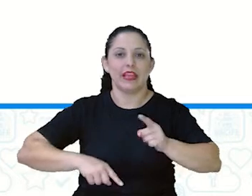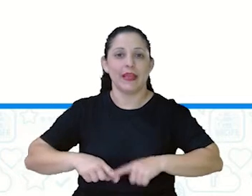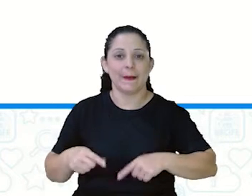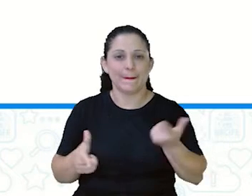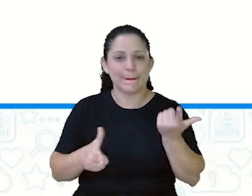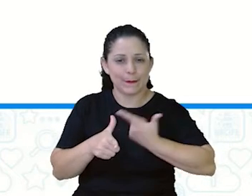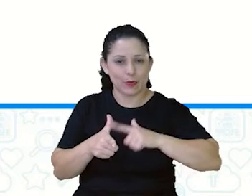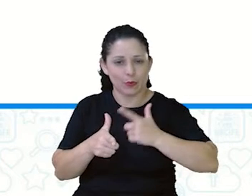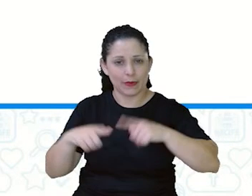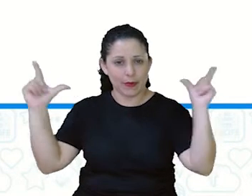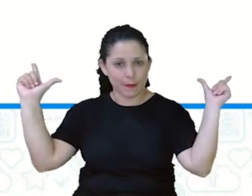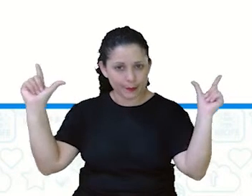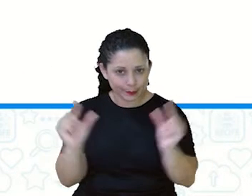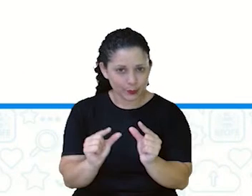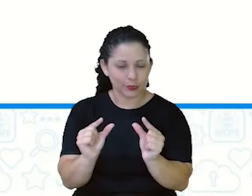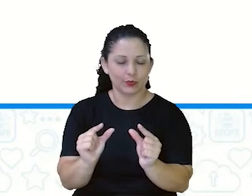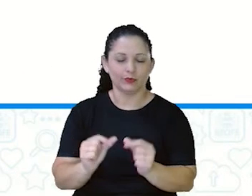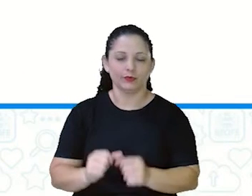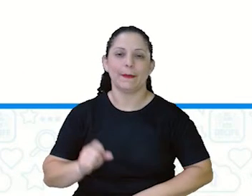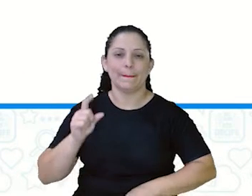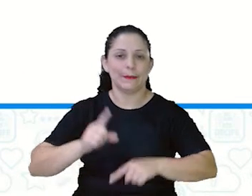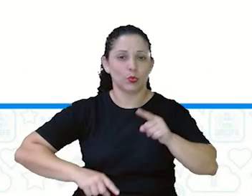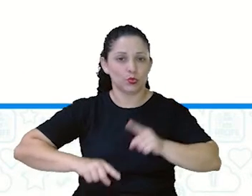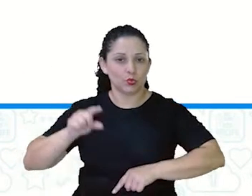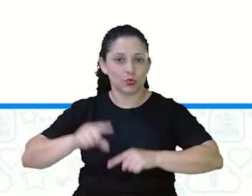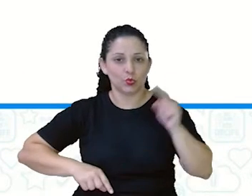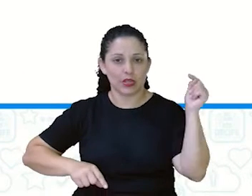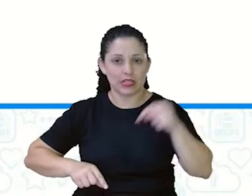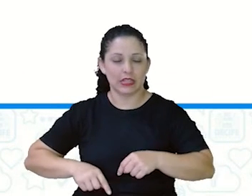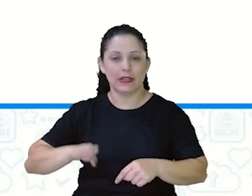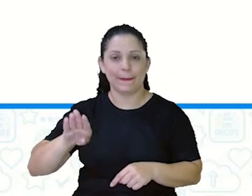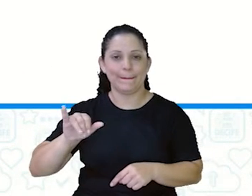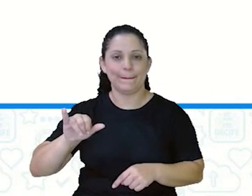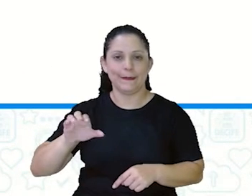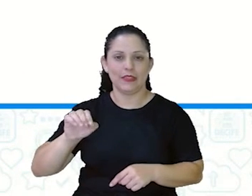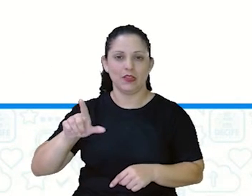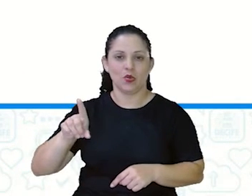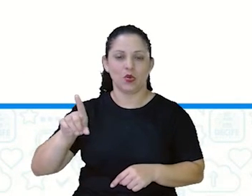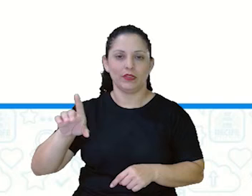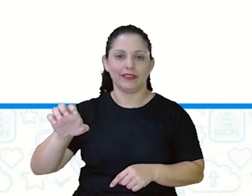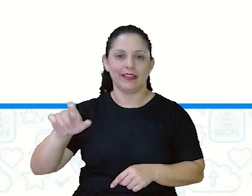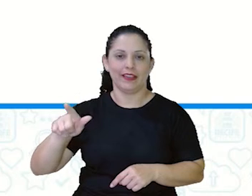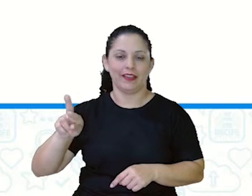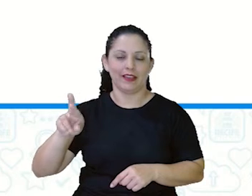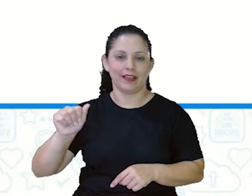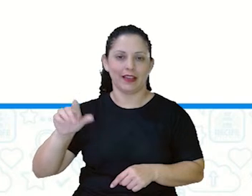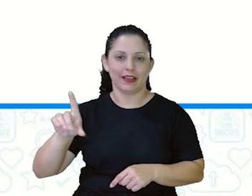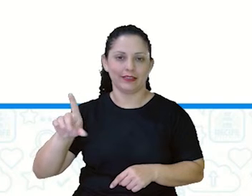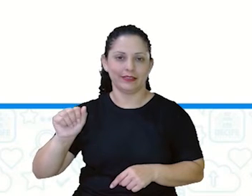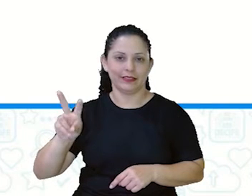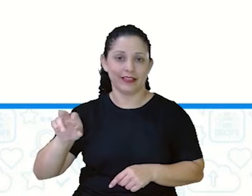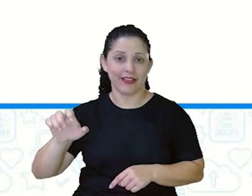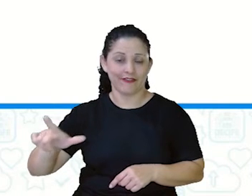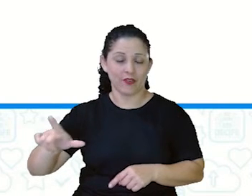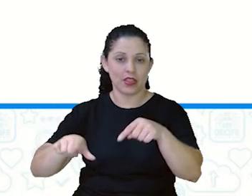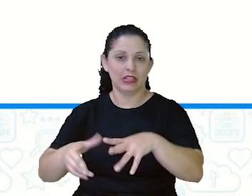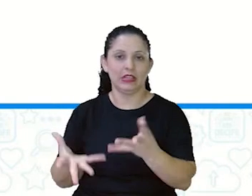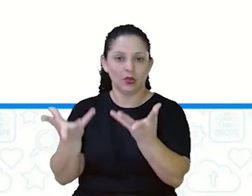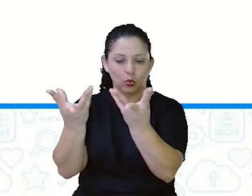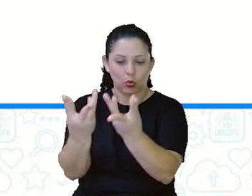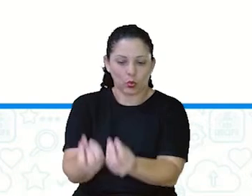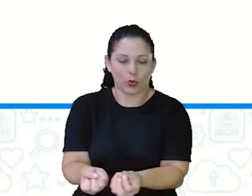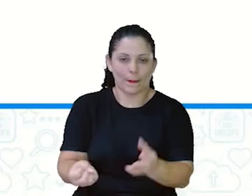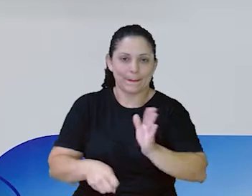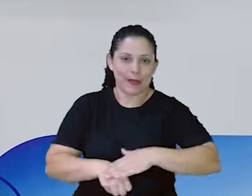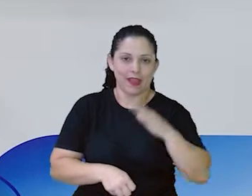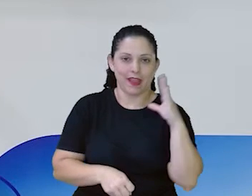menos o meio ambiente. Um produto é classificado como biodegradável quando sua decomposição é mais rápida comparada aos produtos tradicionais,